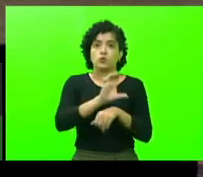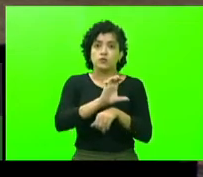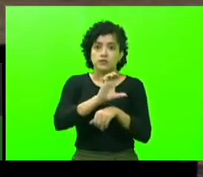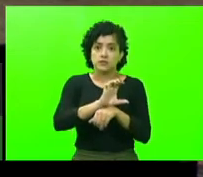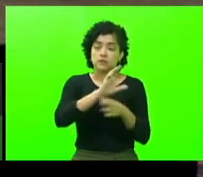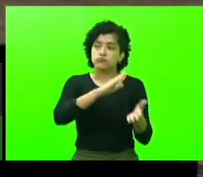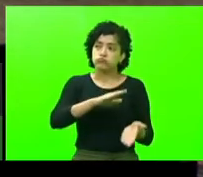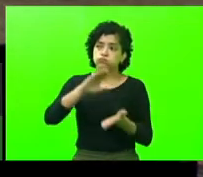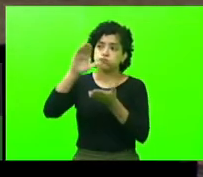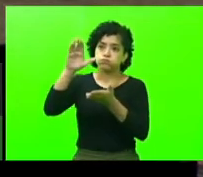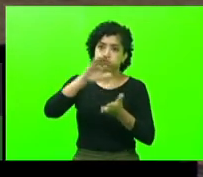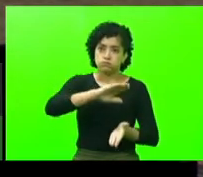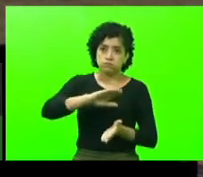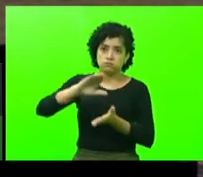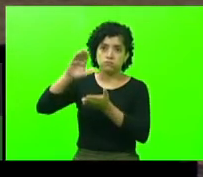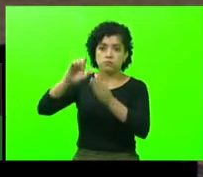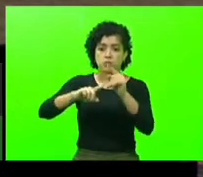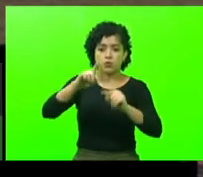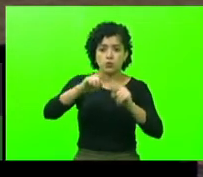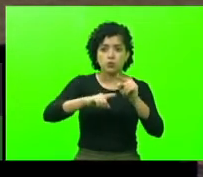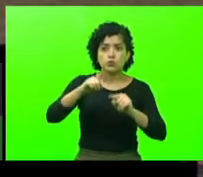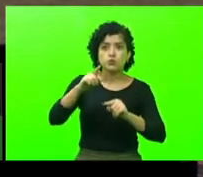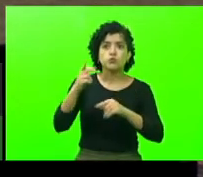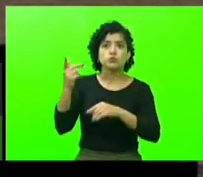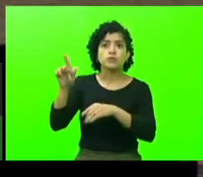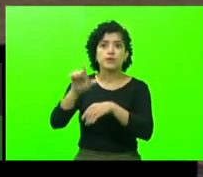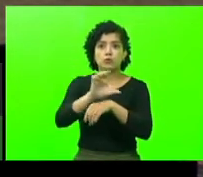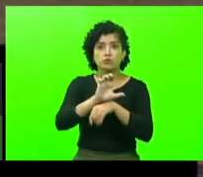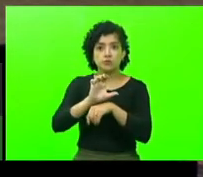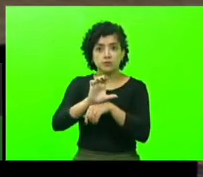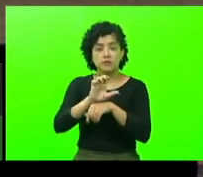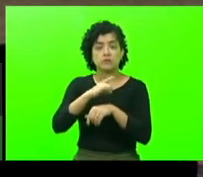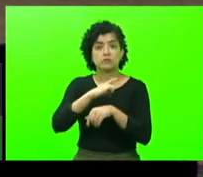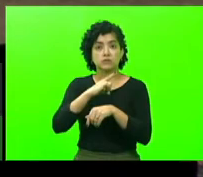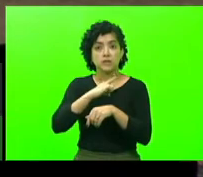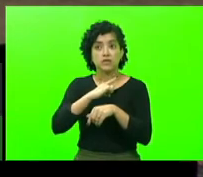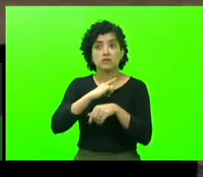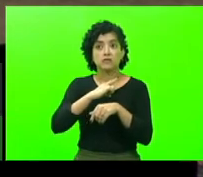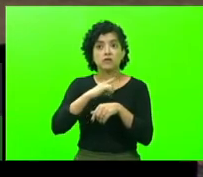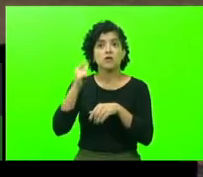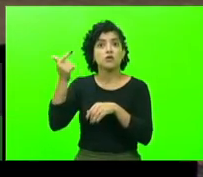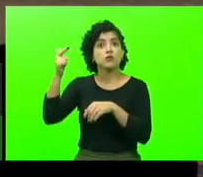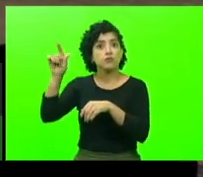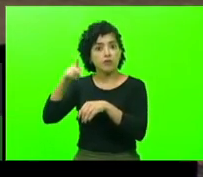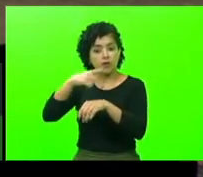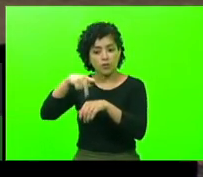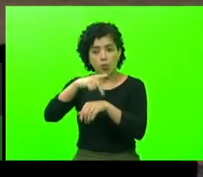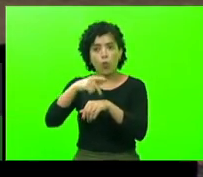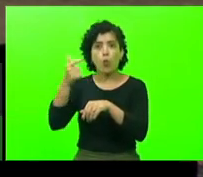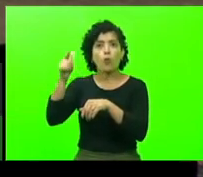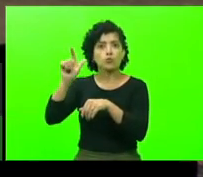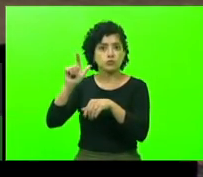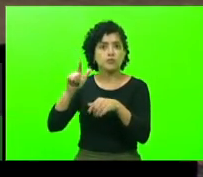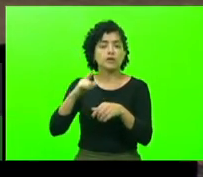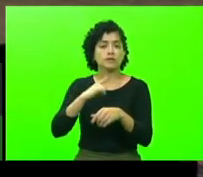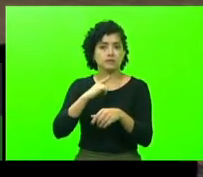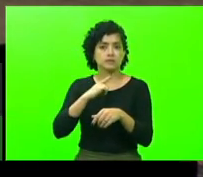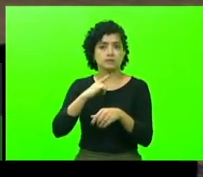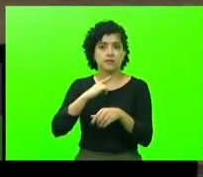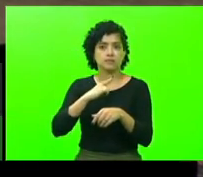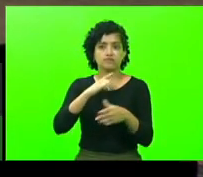exportador para outros estados e para fora do Brasil, para muitos países.